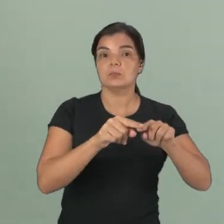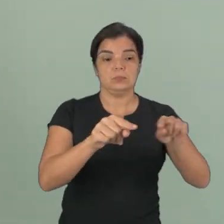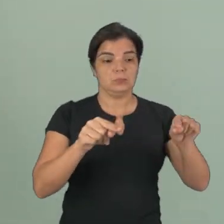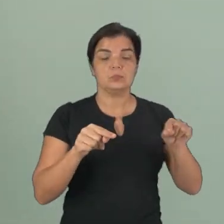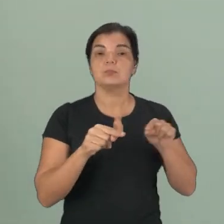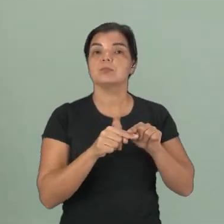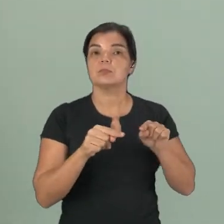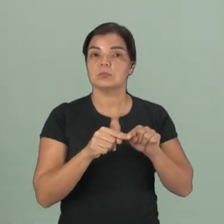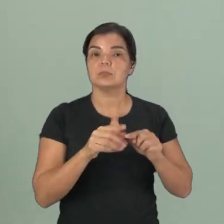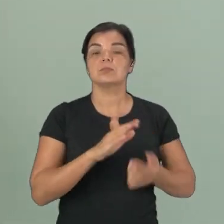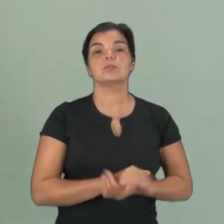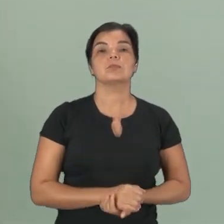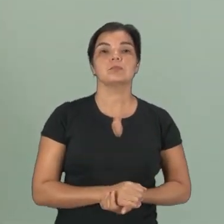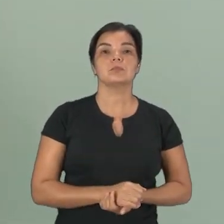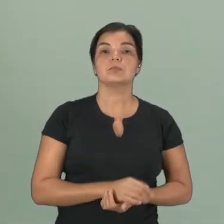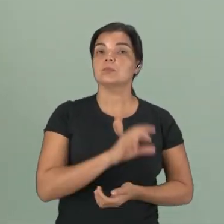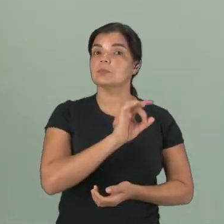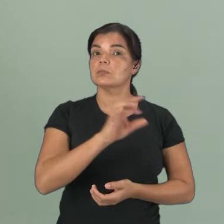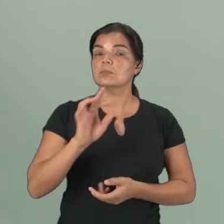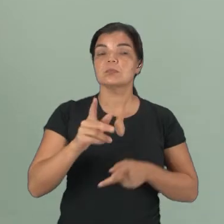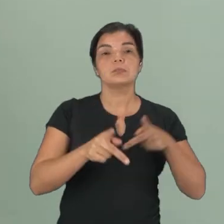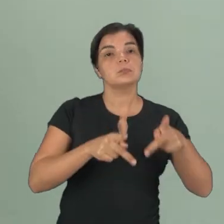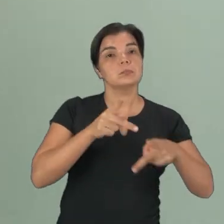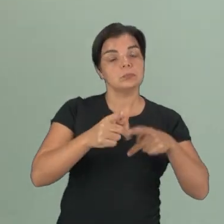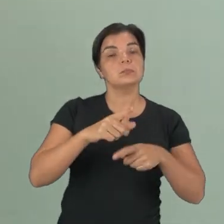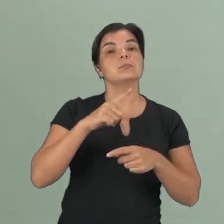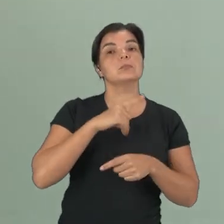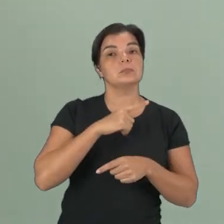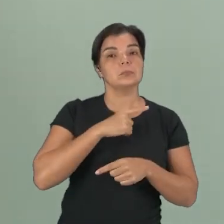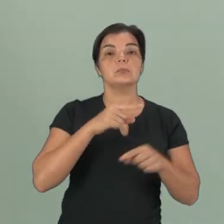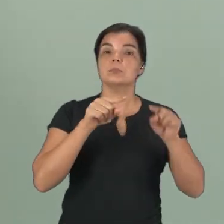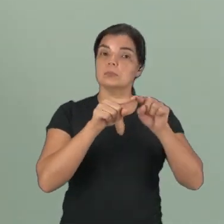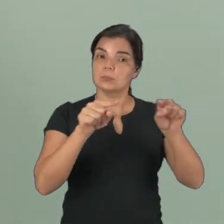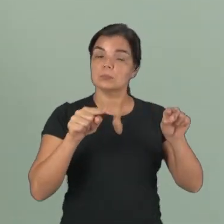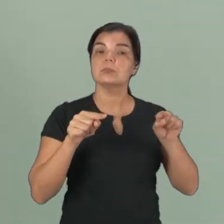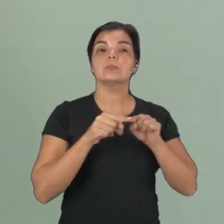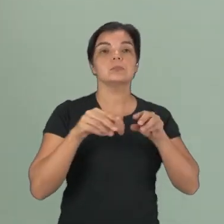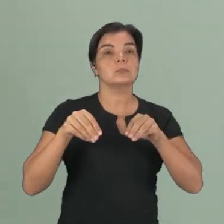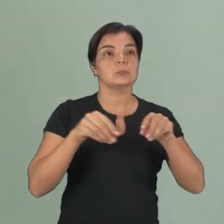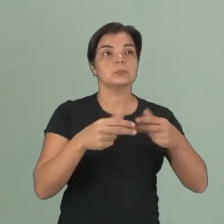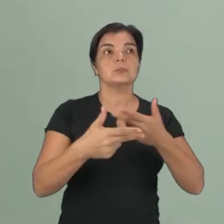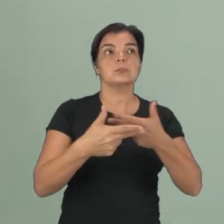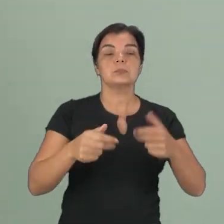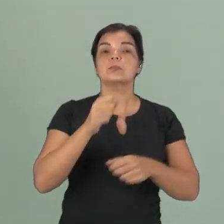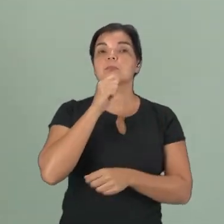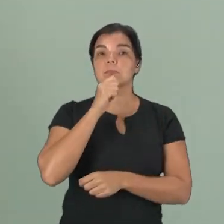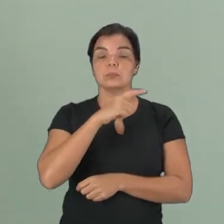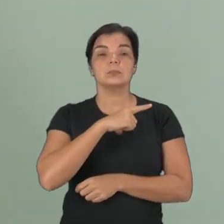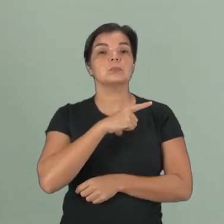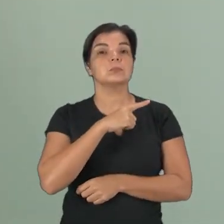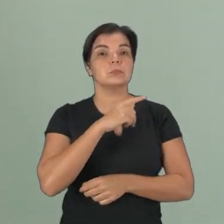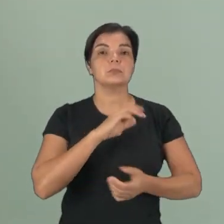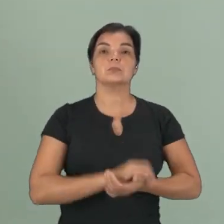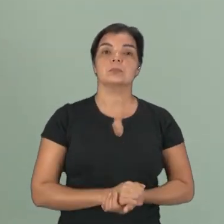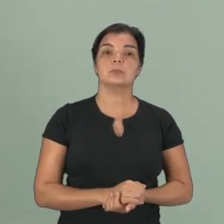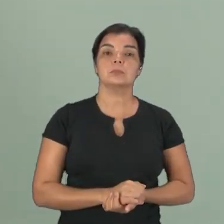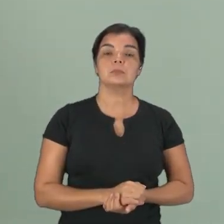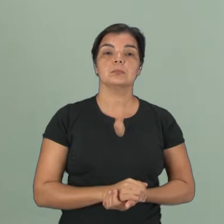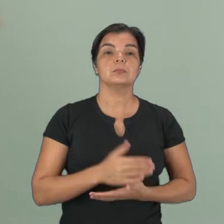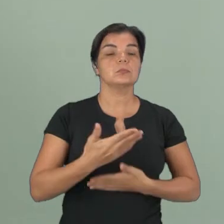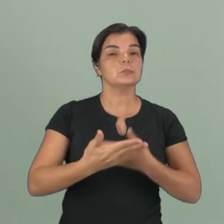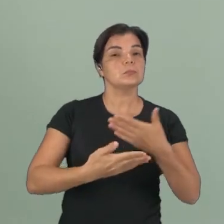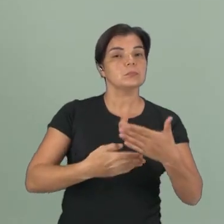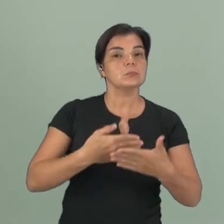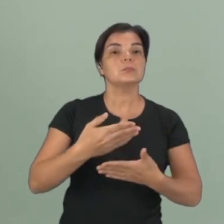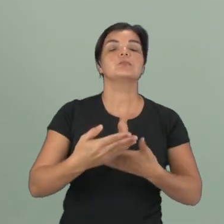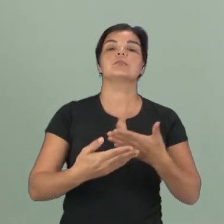por exemplo. Então cada população vai ter uma demarcação de terra, é algo que a gente ainda tem, que está se engajando